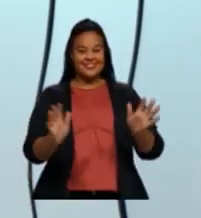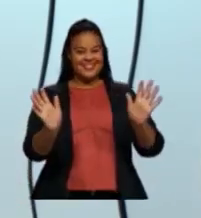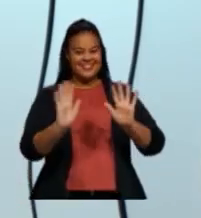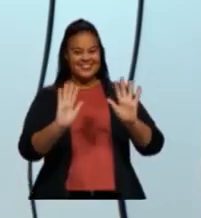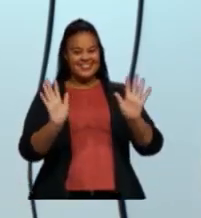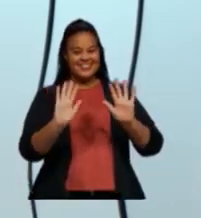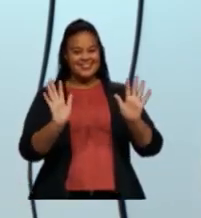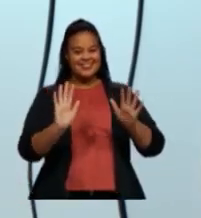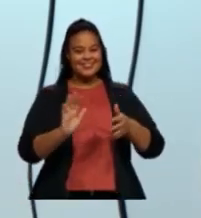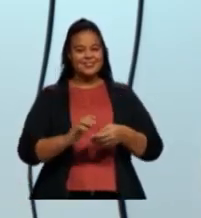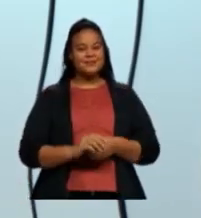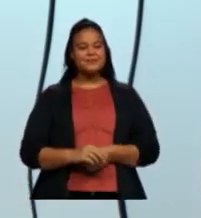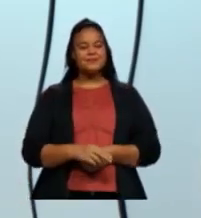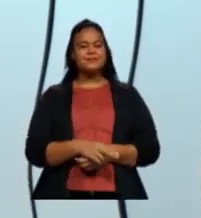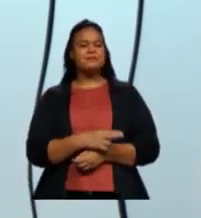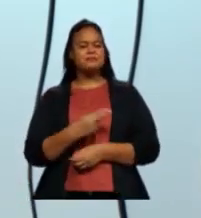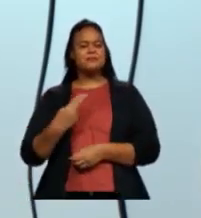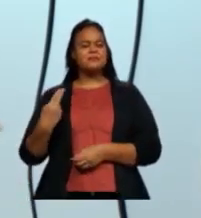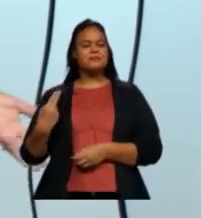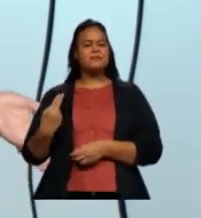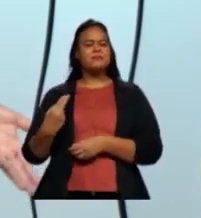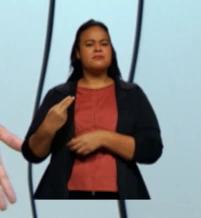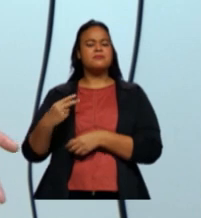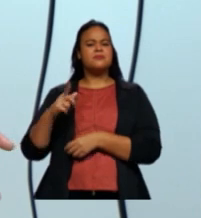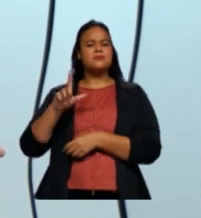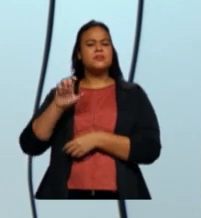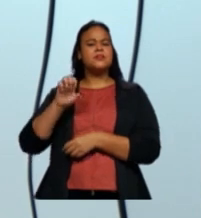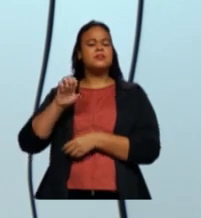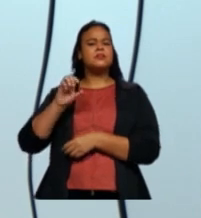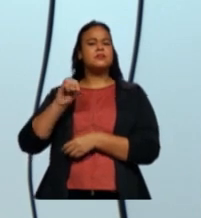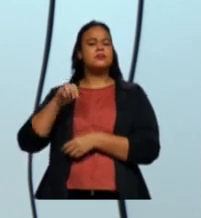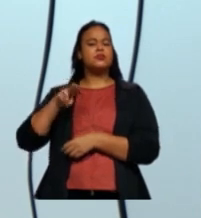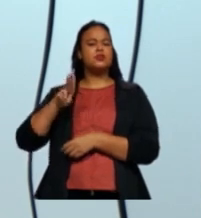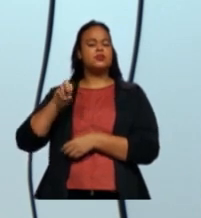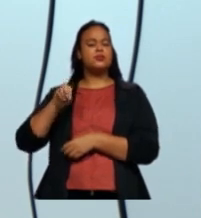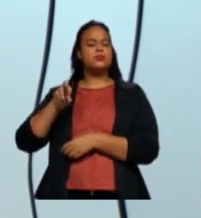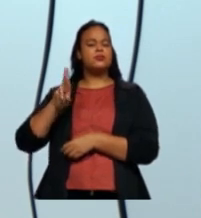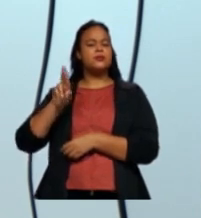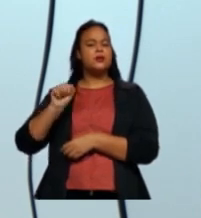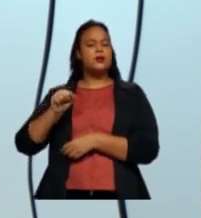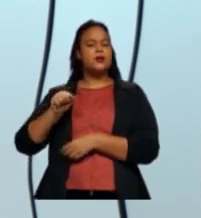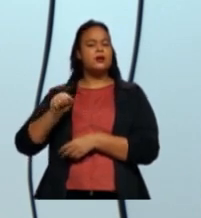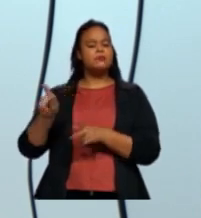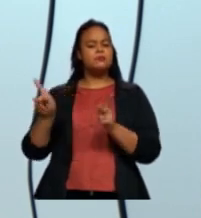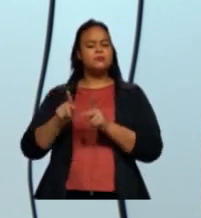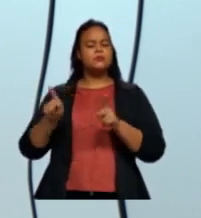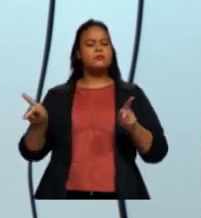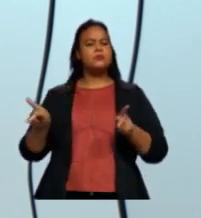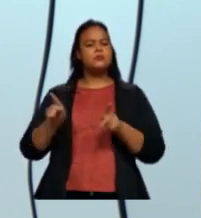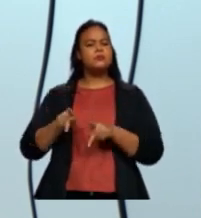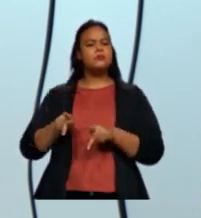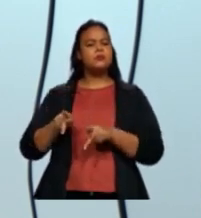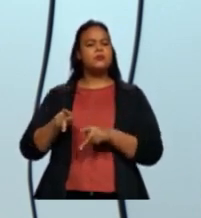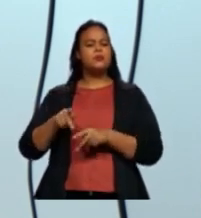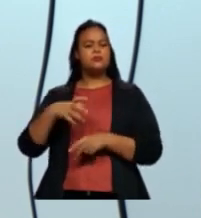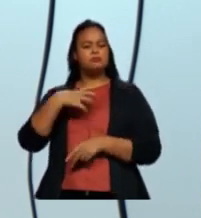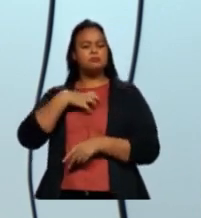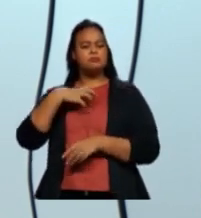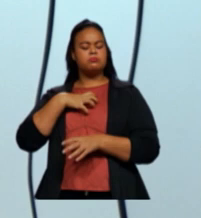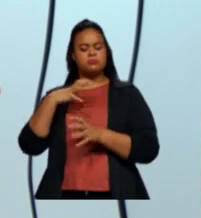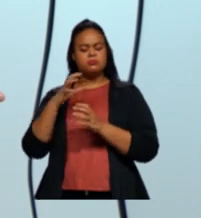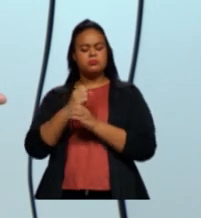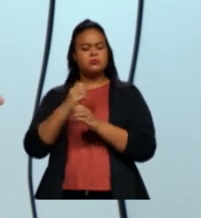Olá, eu sou a professora de Ciências Leonora Batista Campos. Estou com vocês durante alguns